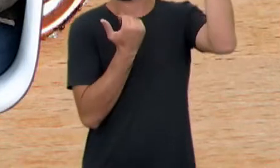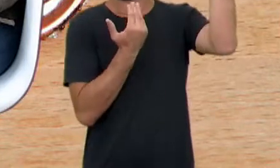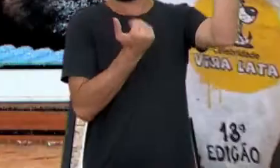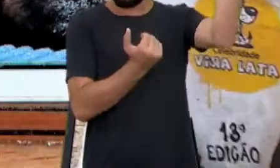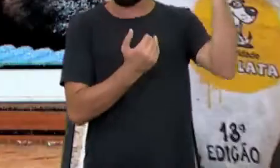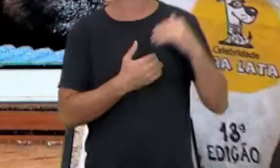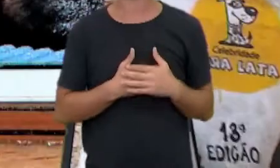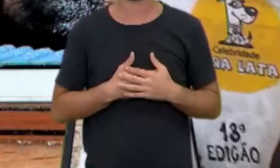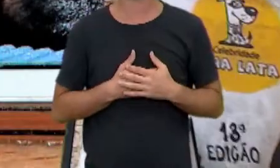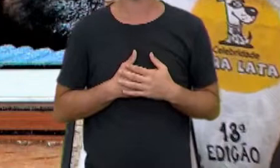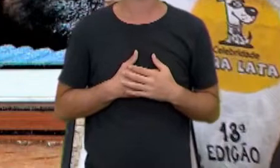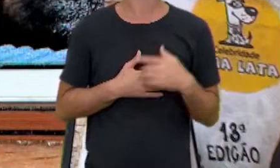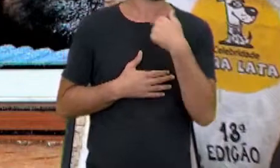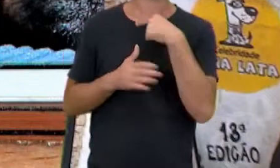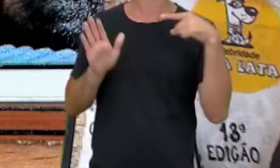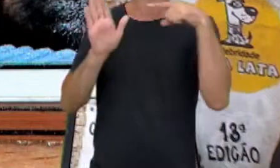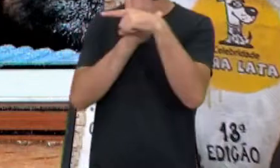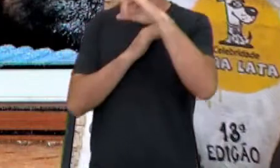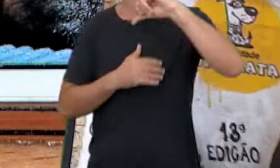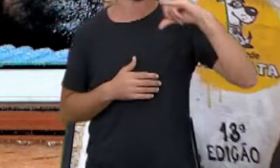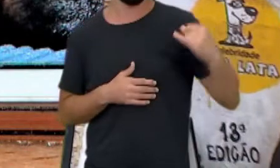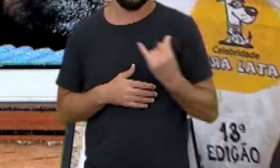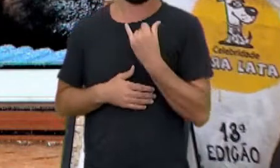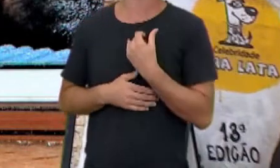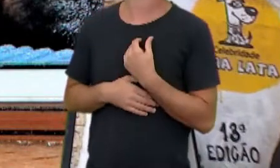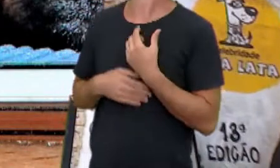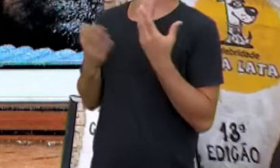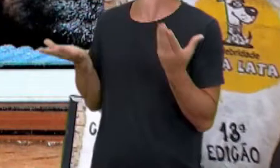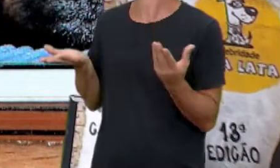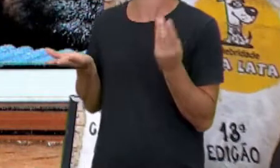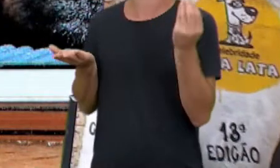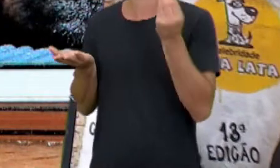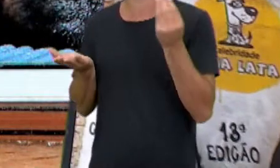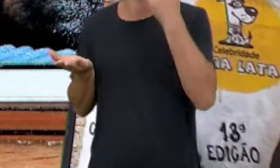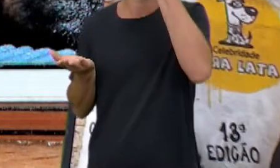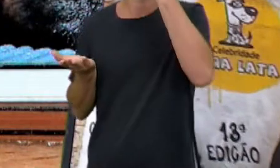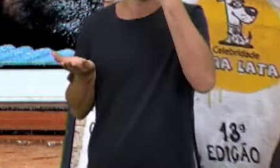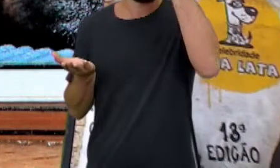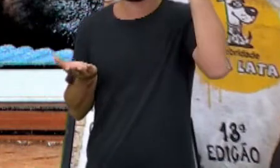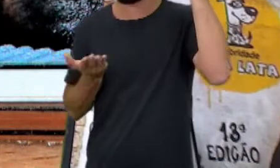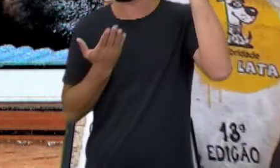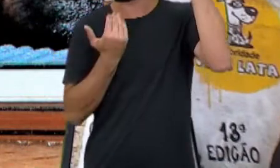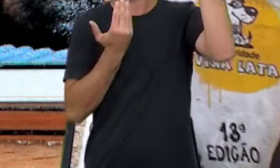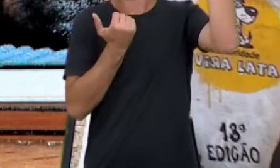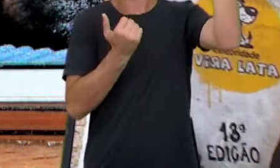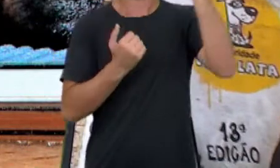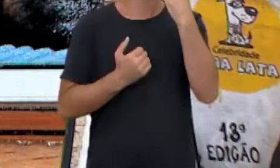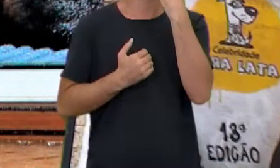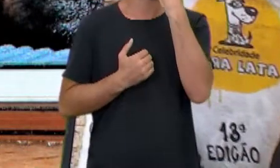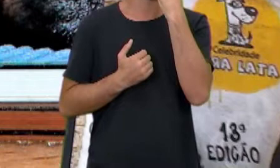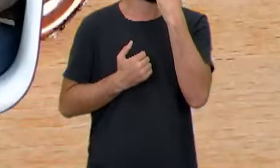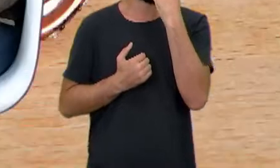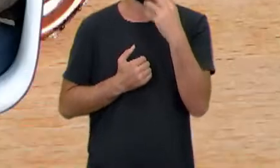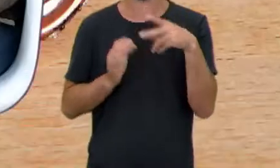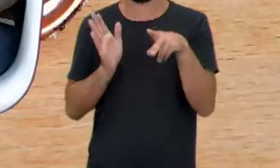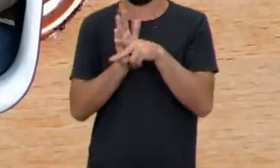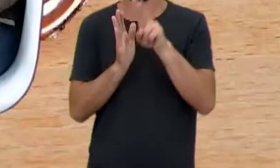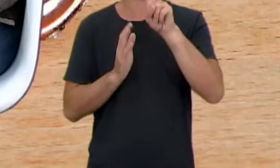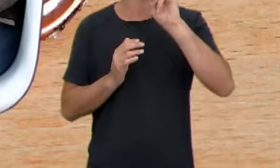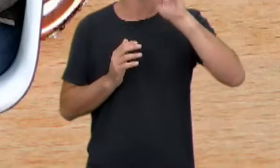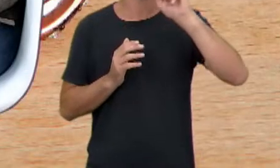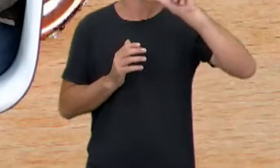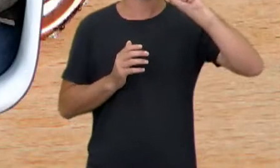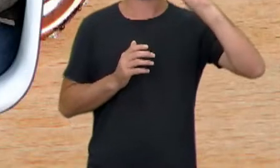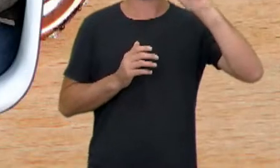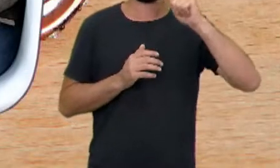já começo perguntando para a Luli. Luli, como é que a Celebridade Vira-Lata, que é uma ONG, como a causa do animal surgiu, né?